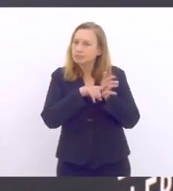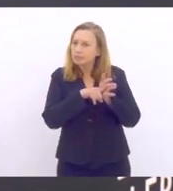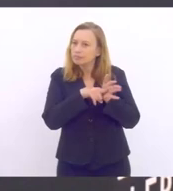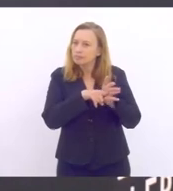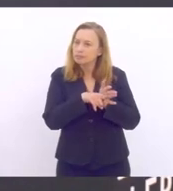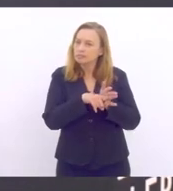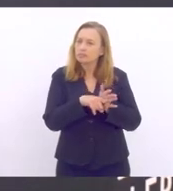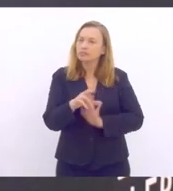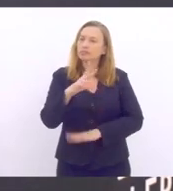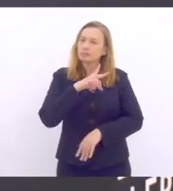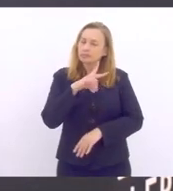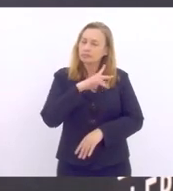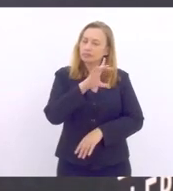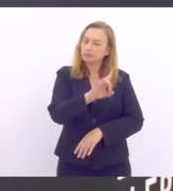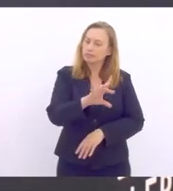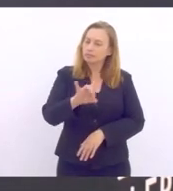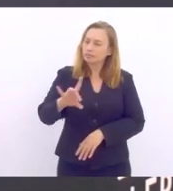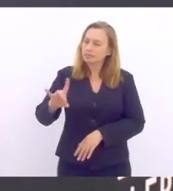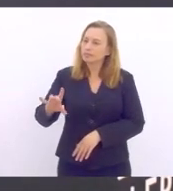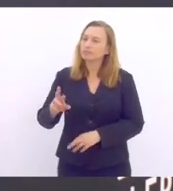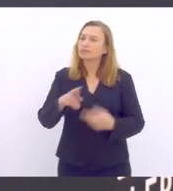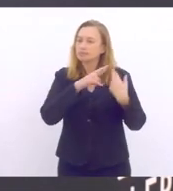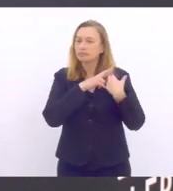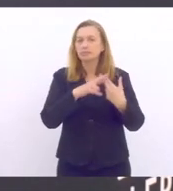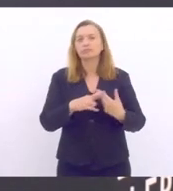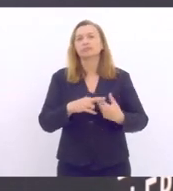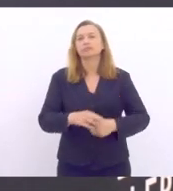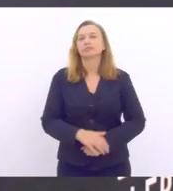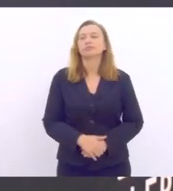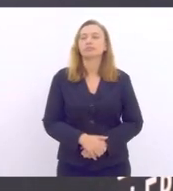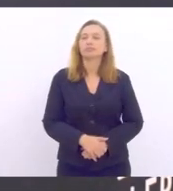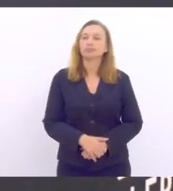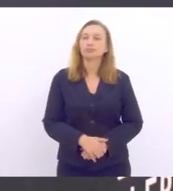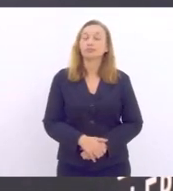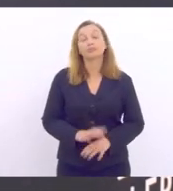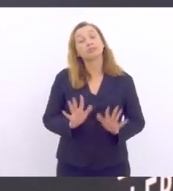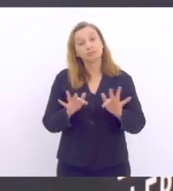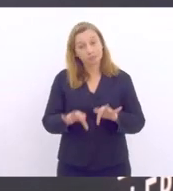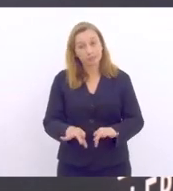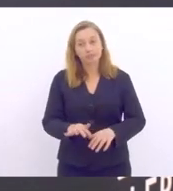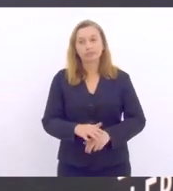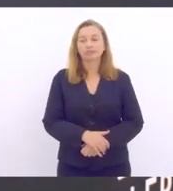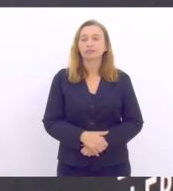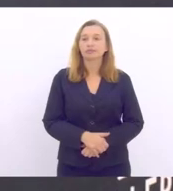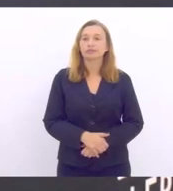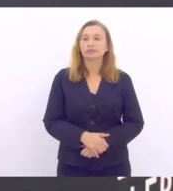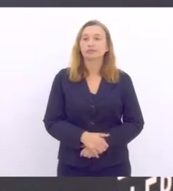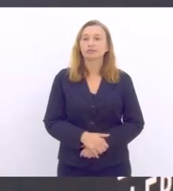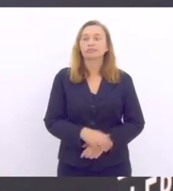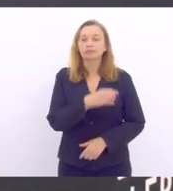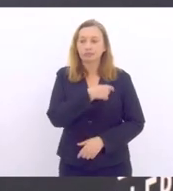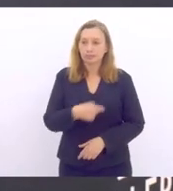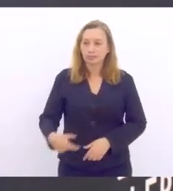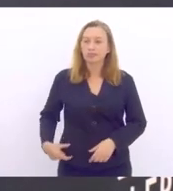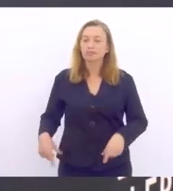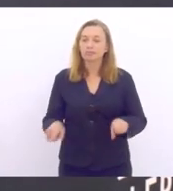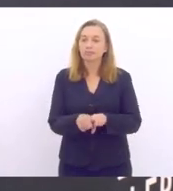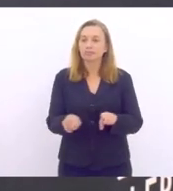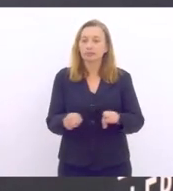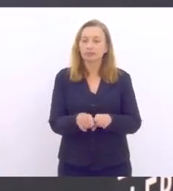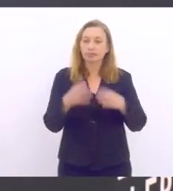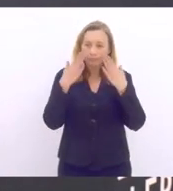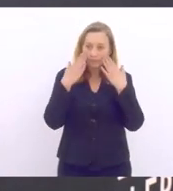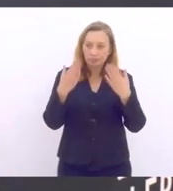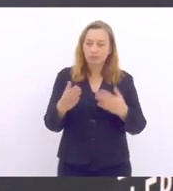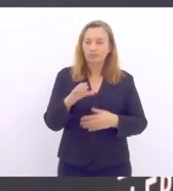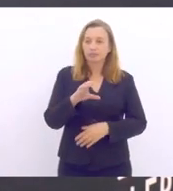e individualização da responsabilidade. E, por fim, que o Vasco também apresentou à